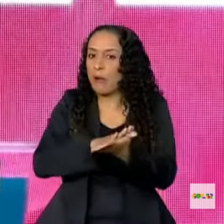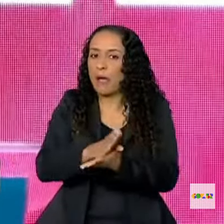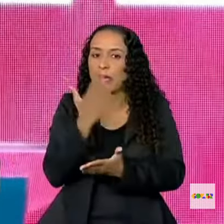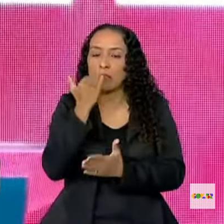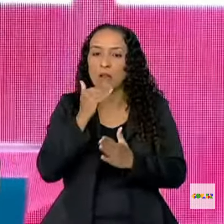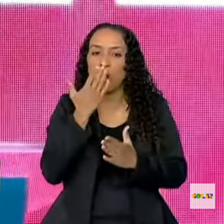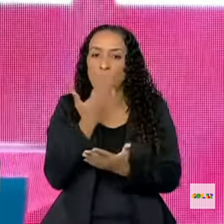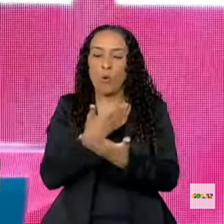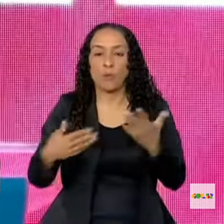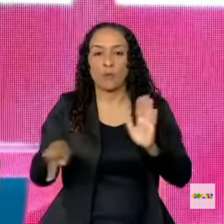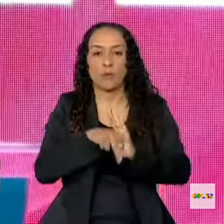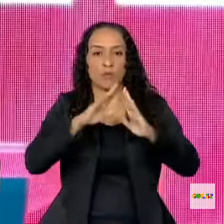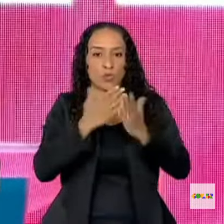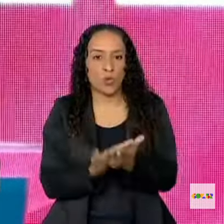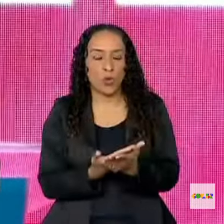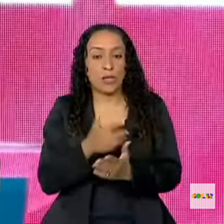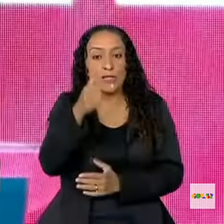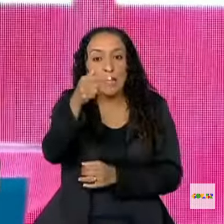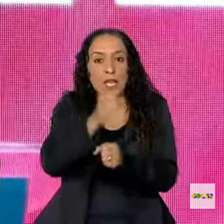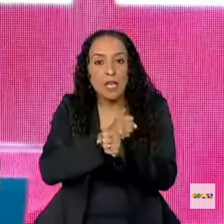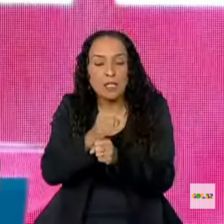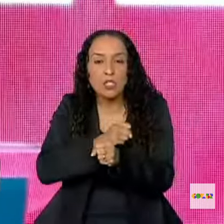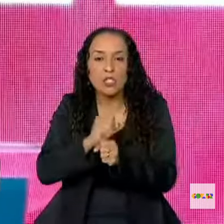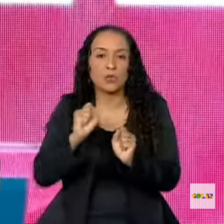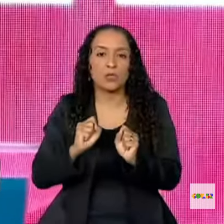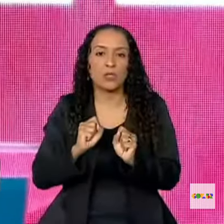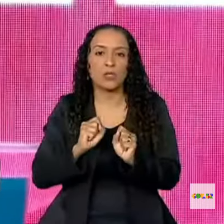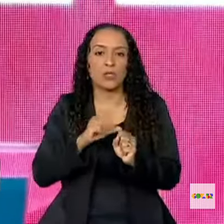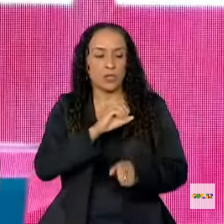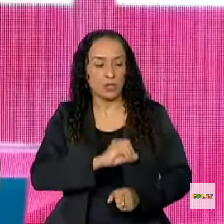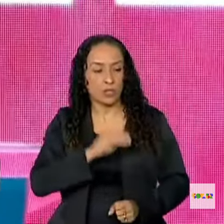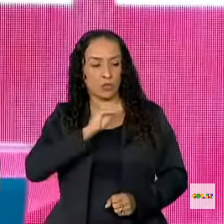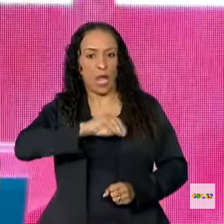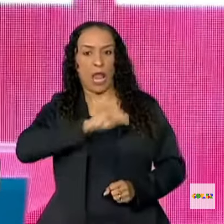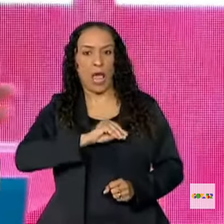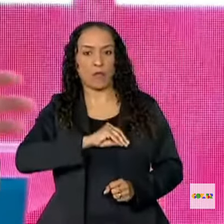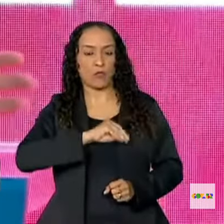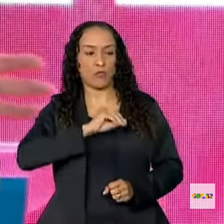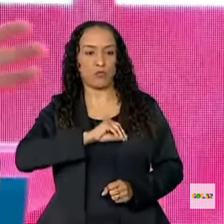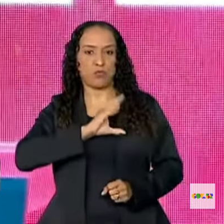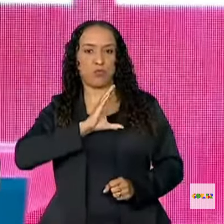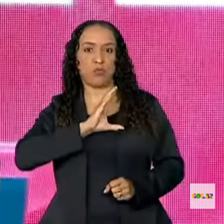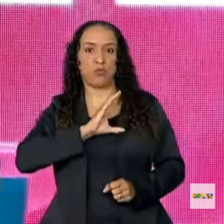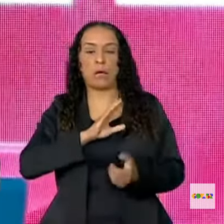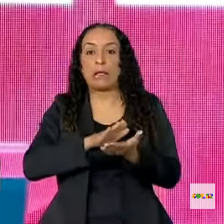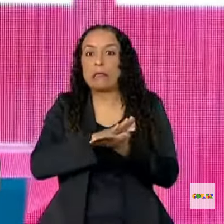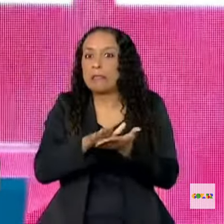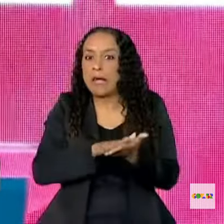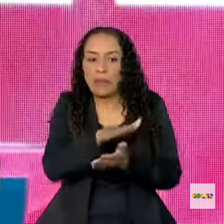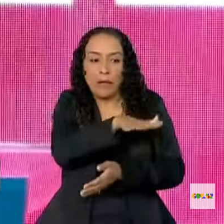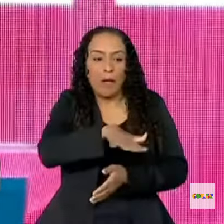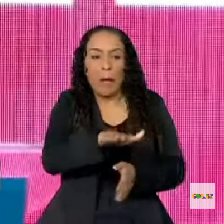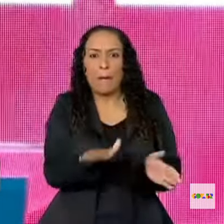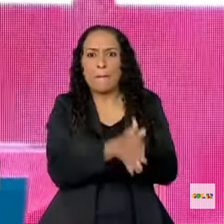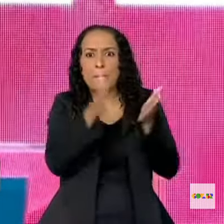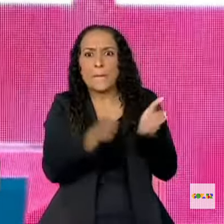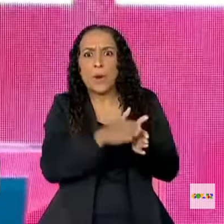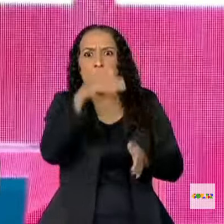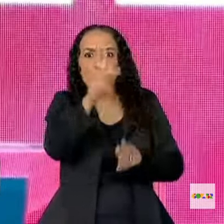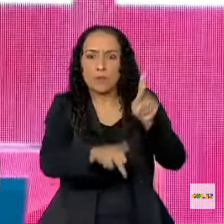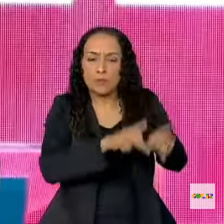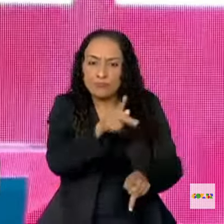escolar nós passamos 7 anos sem aumentar o salário mínimo que é a parte mais pobre da nossa população